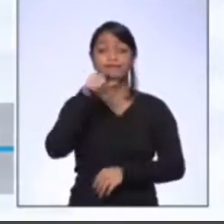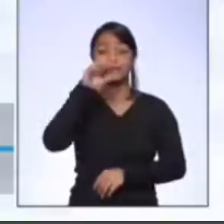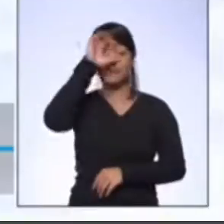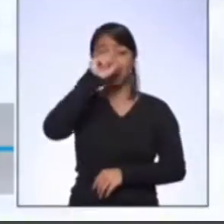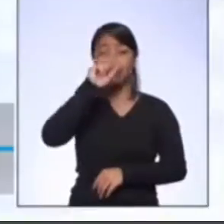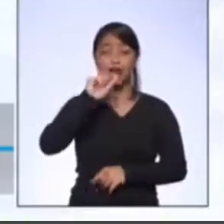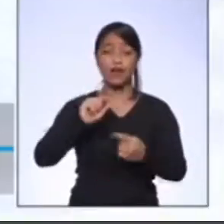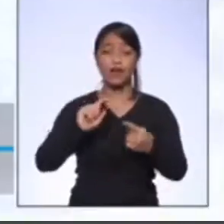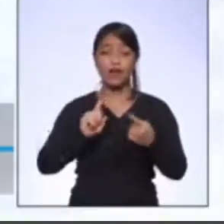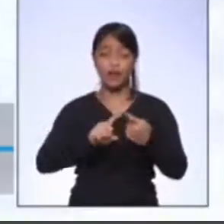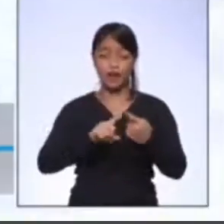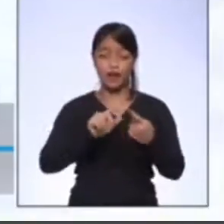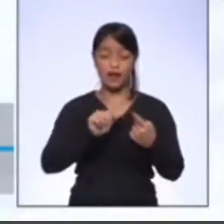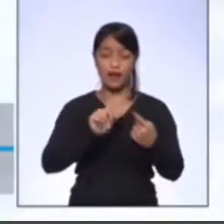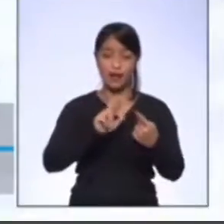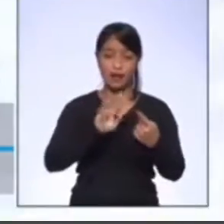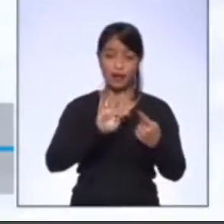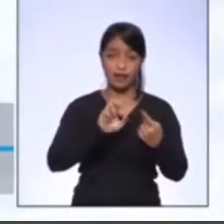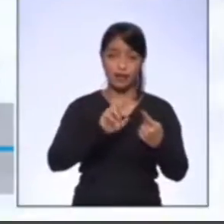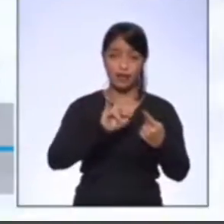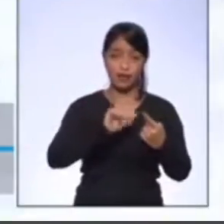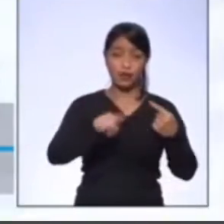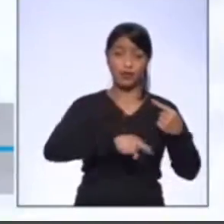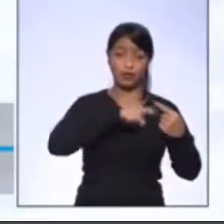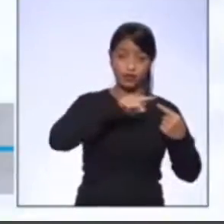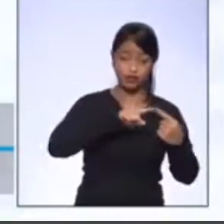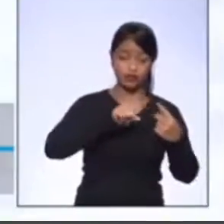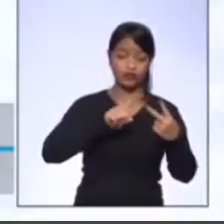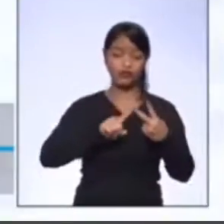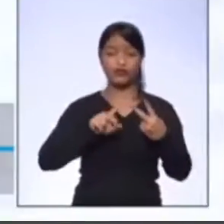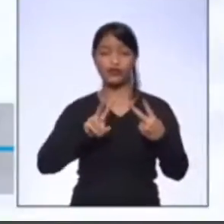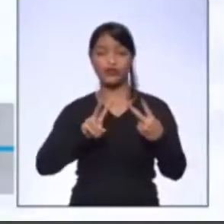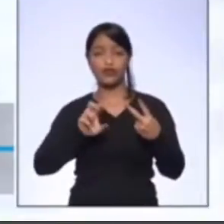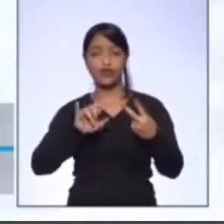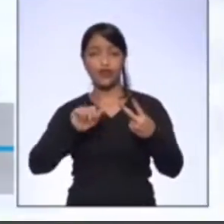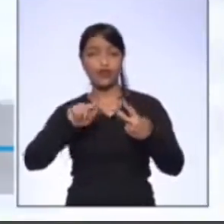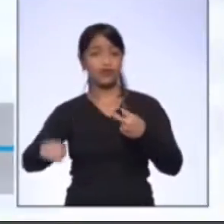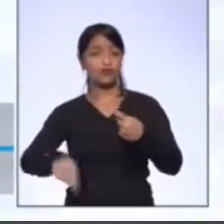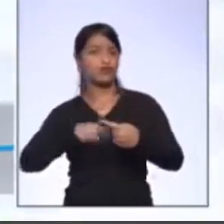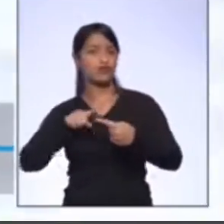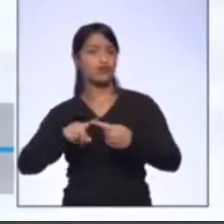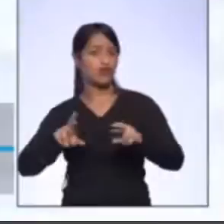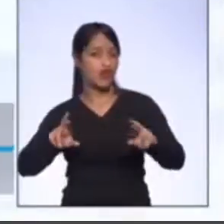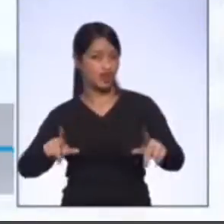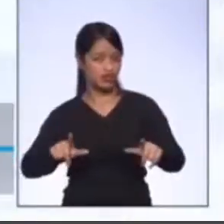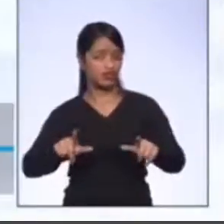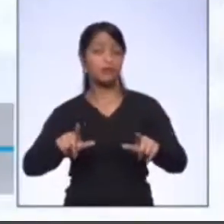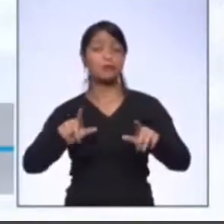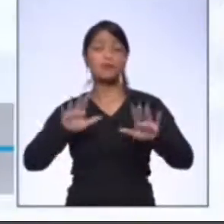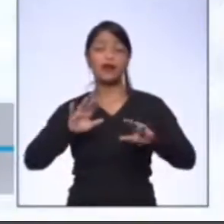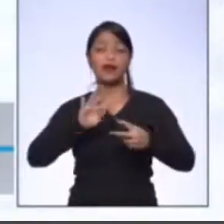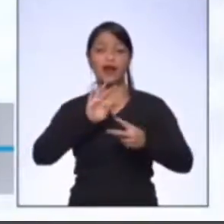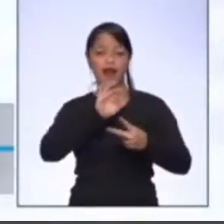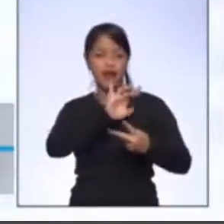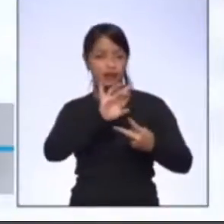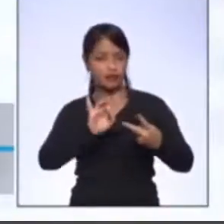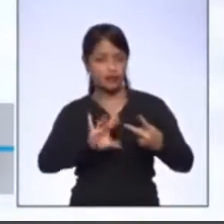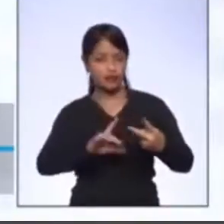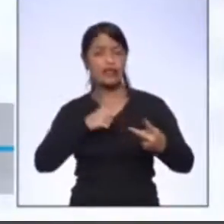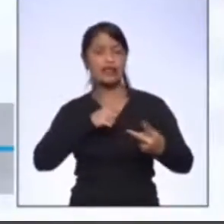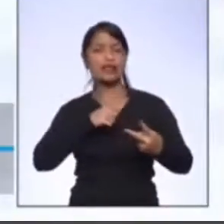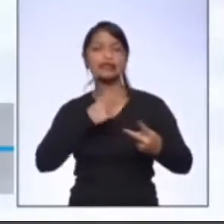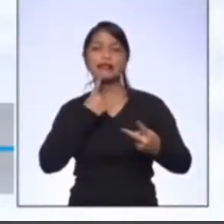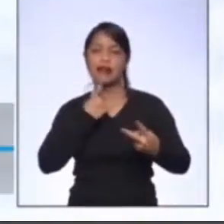artéria tem uma função um pouquinho de frente da veia apesar de todas levarem transportarem o sangue o sangue por sua